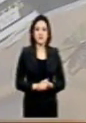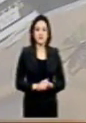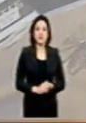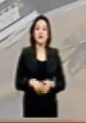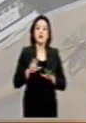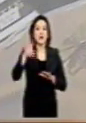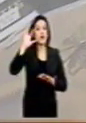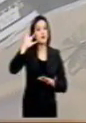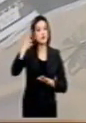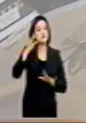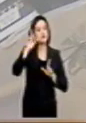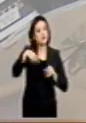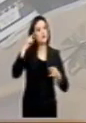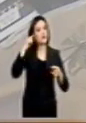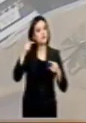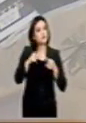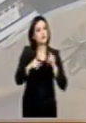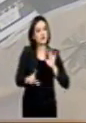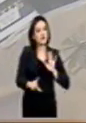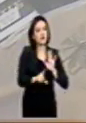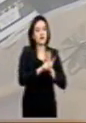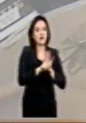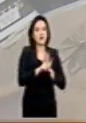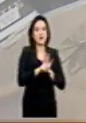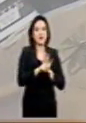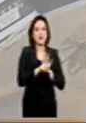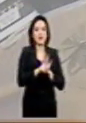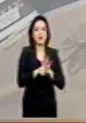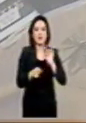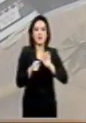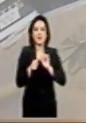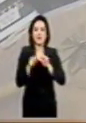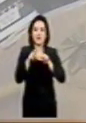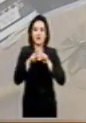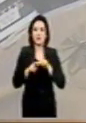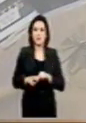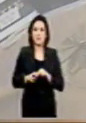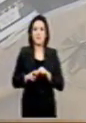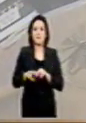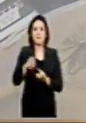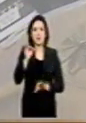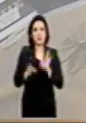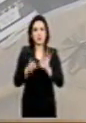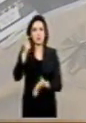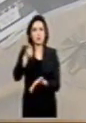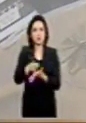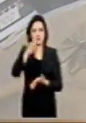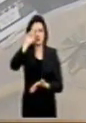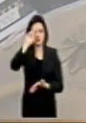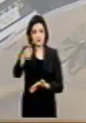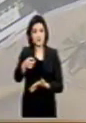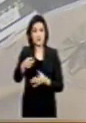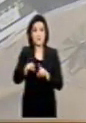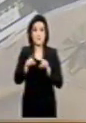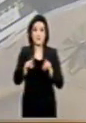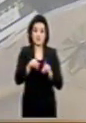decisão proferida pela autoridade que determinou a busca e apreensão, será objeto de julgamento no mérito da